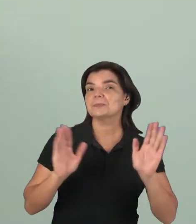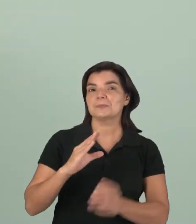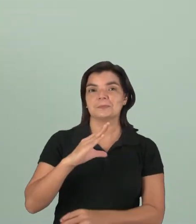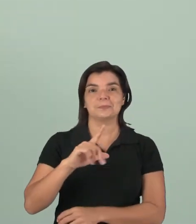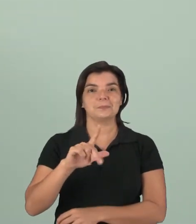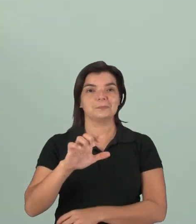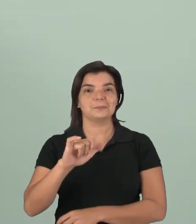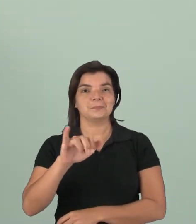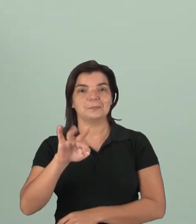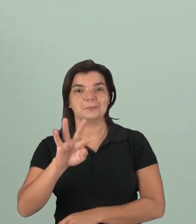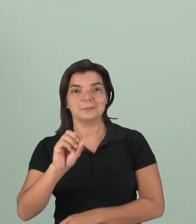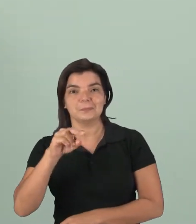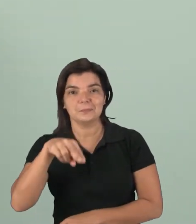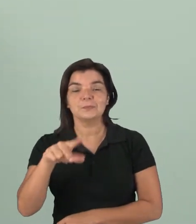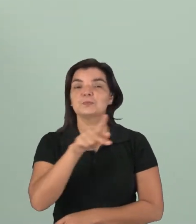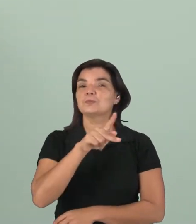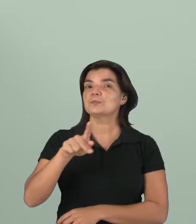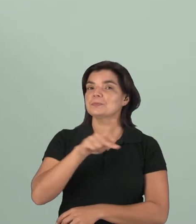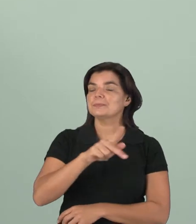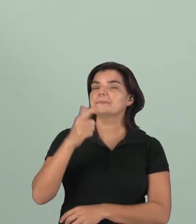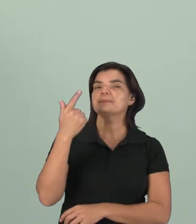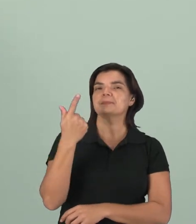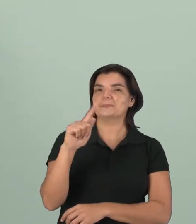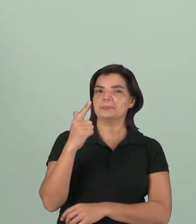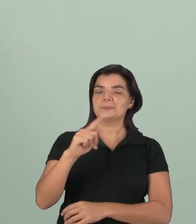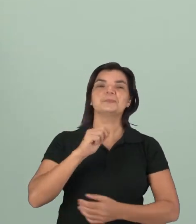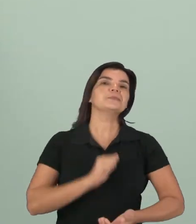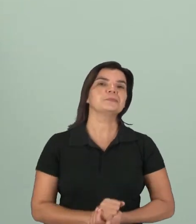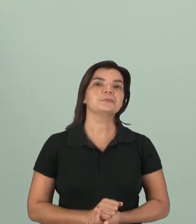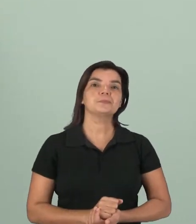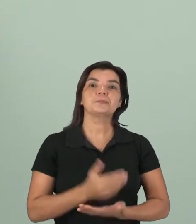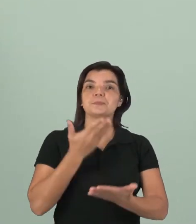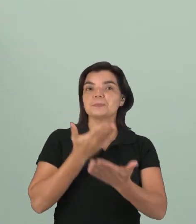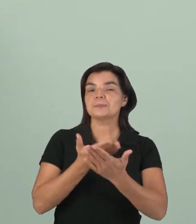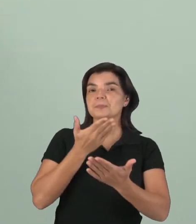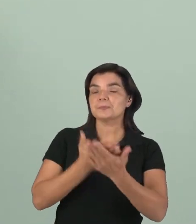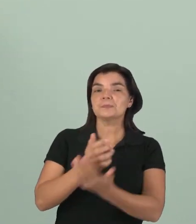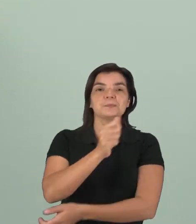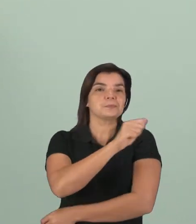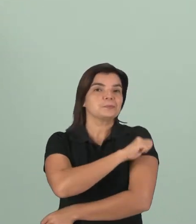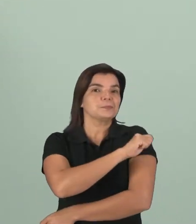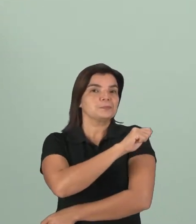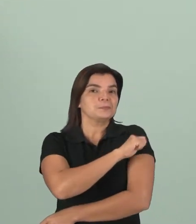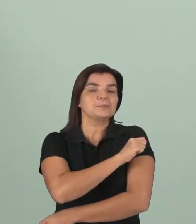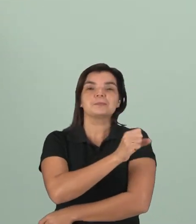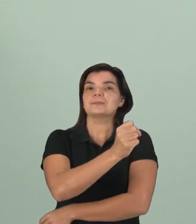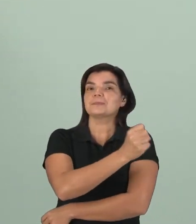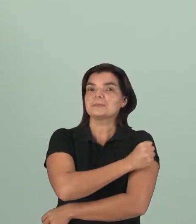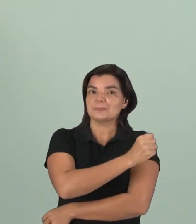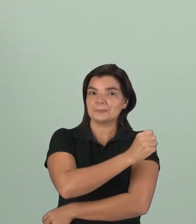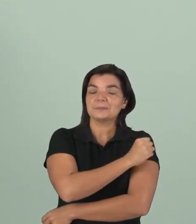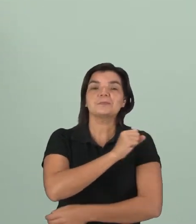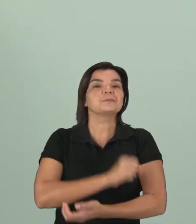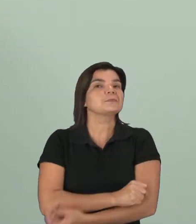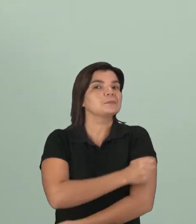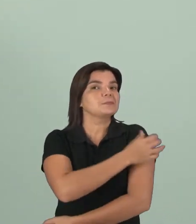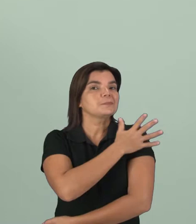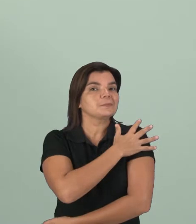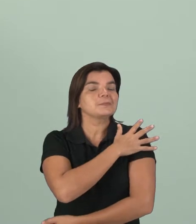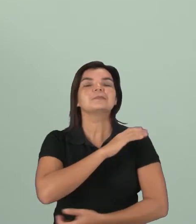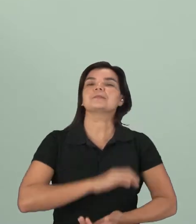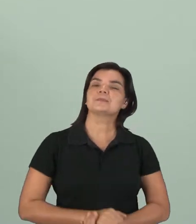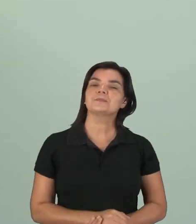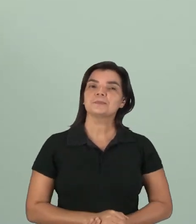Olá, meu nome é Cleilton Amaral, professor de Geografia, e o nosso estudo é voltado para os alunos do 8º ano do